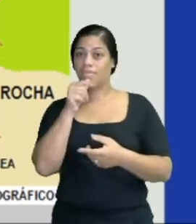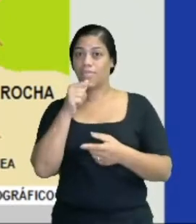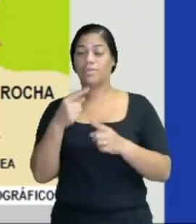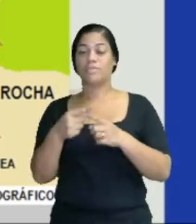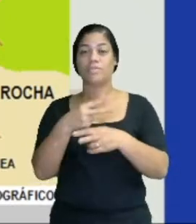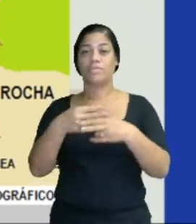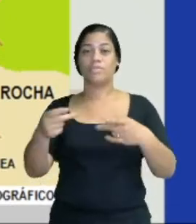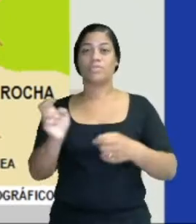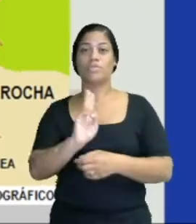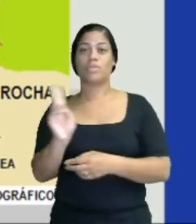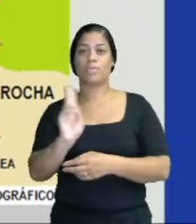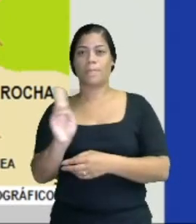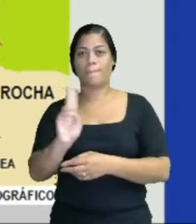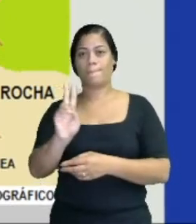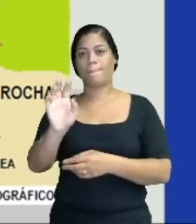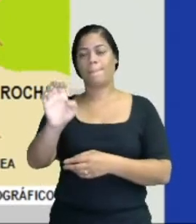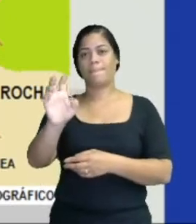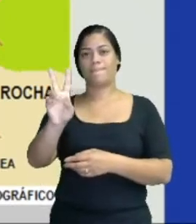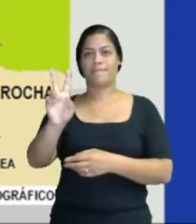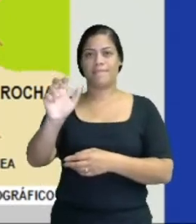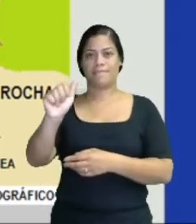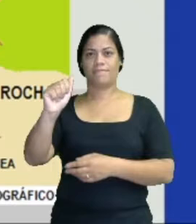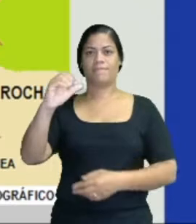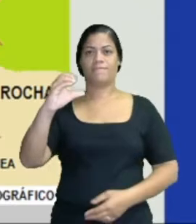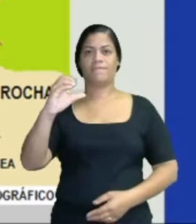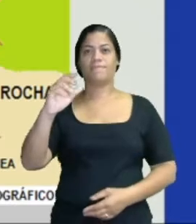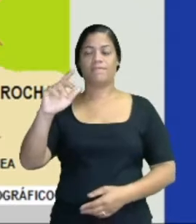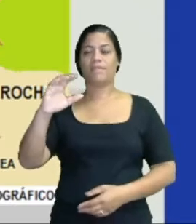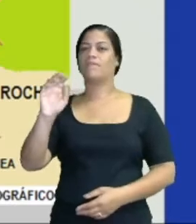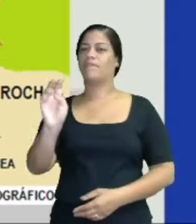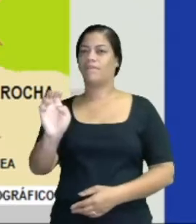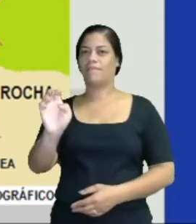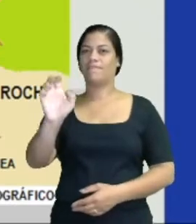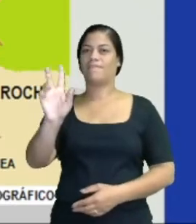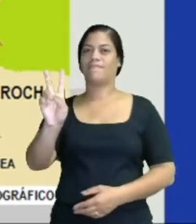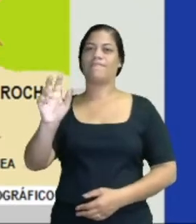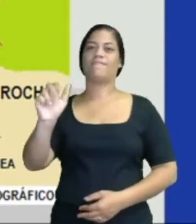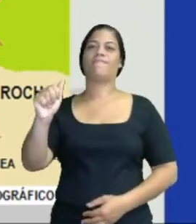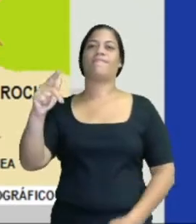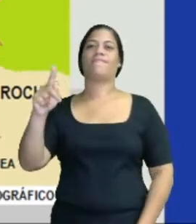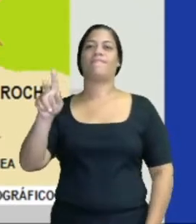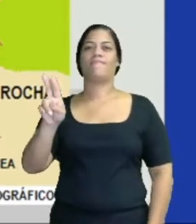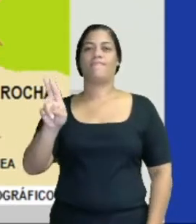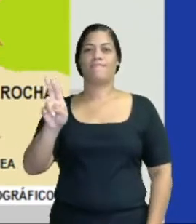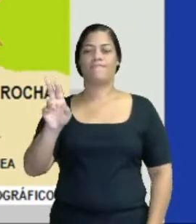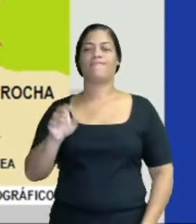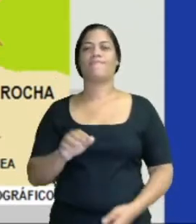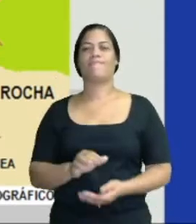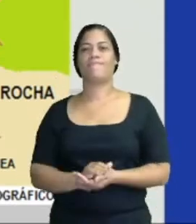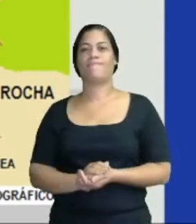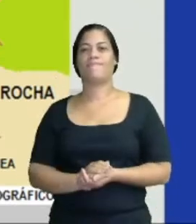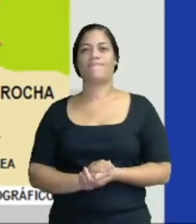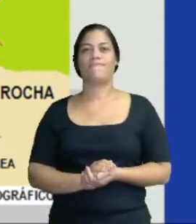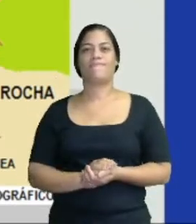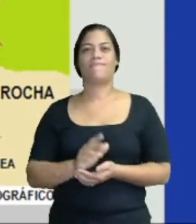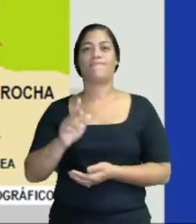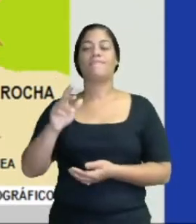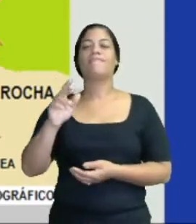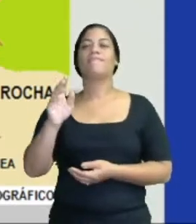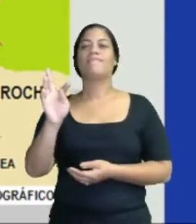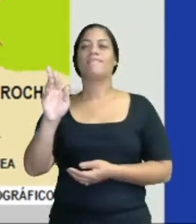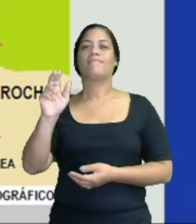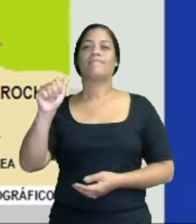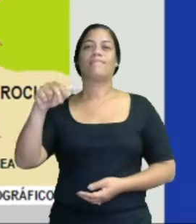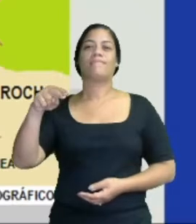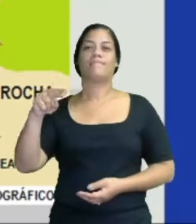uma coisa chamada evapotranspiração. Essa é a transpiração dos vegetais ou